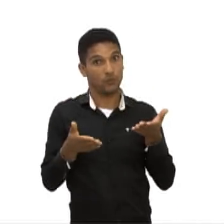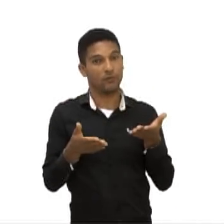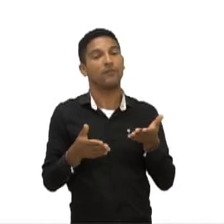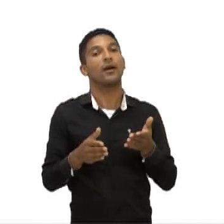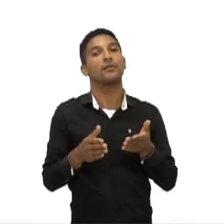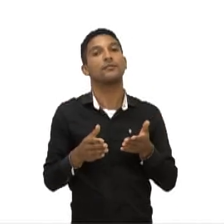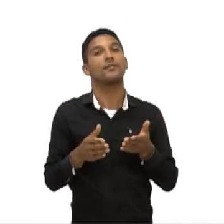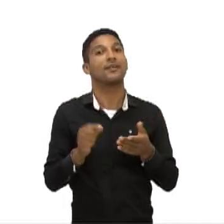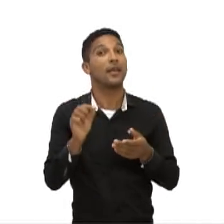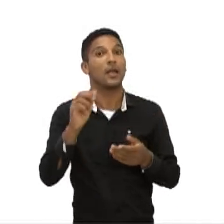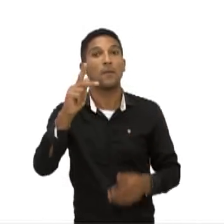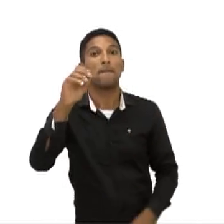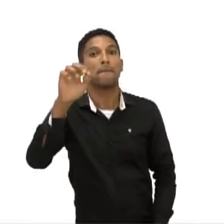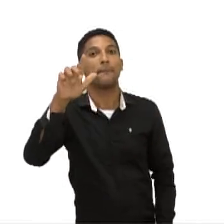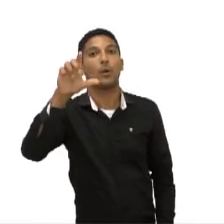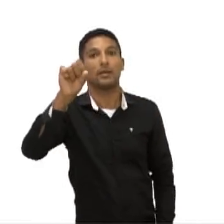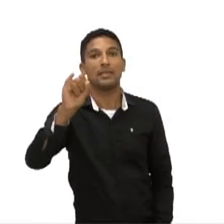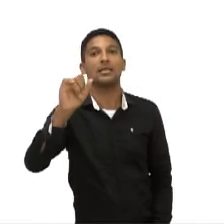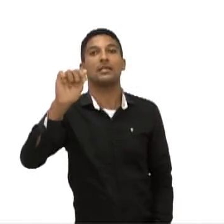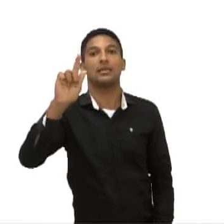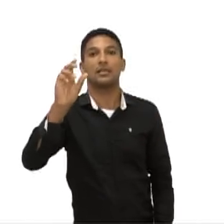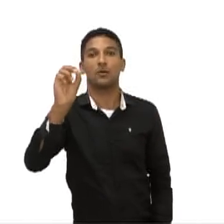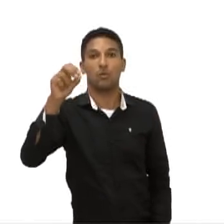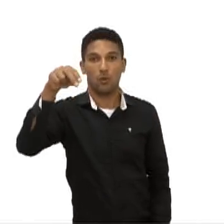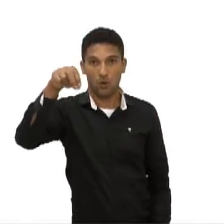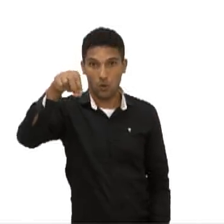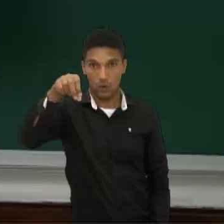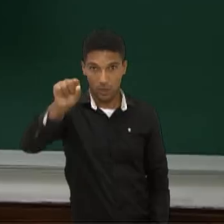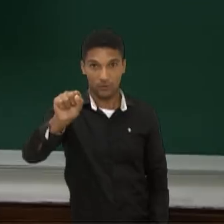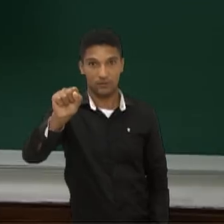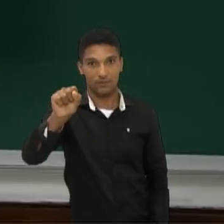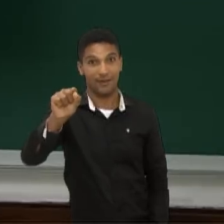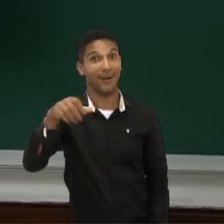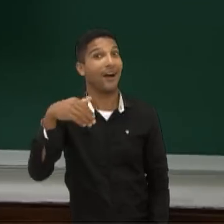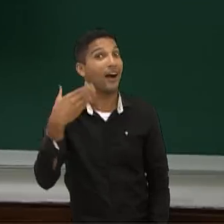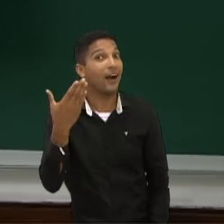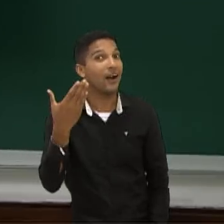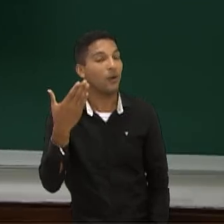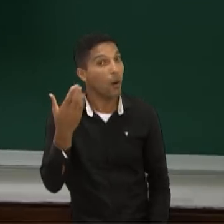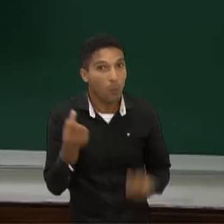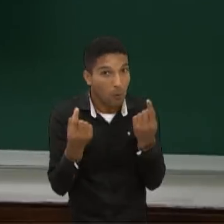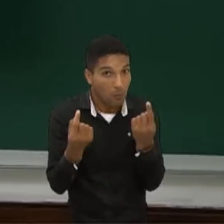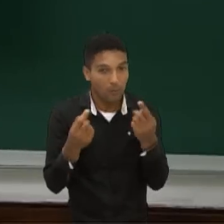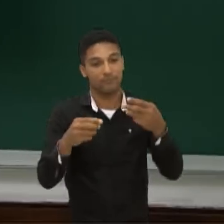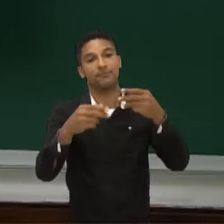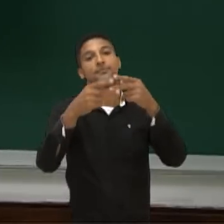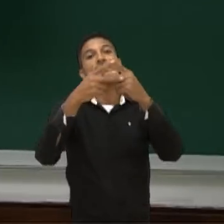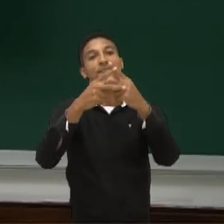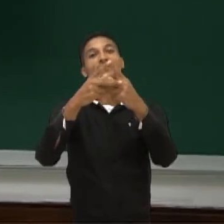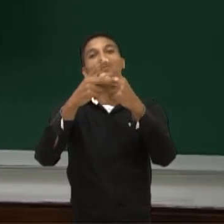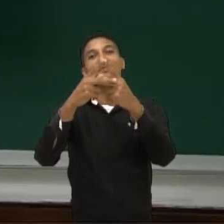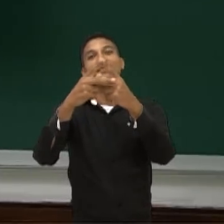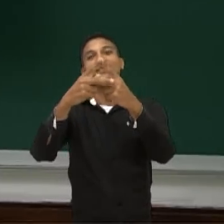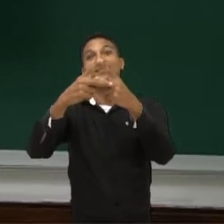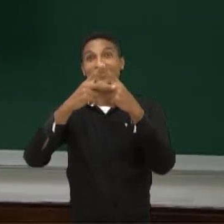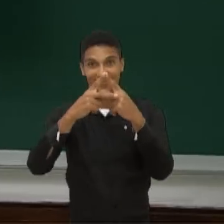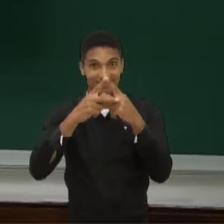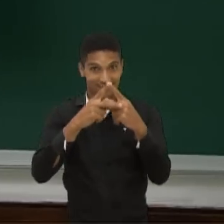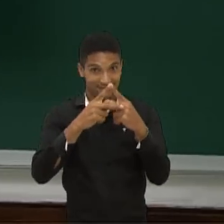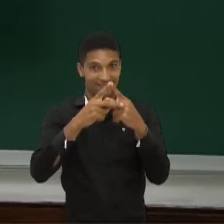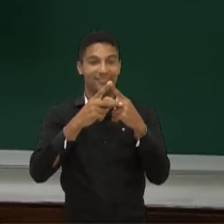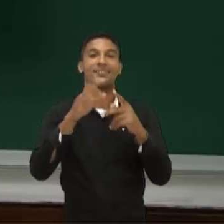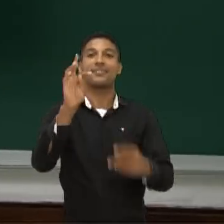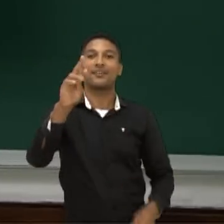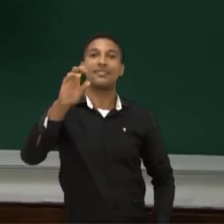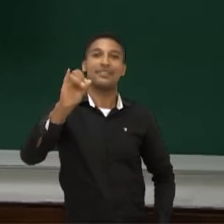polígono, mas esse polígono tem um nome que a gente sempre fala, né? Que são os triângulos, tá bom? Então, para discutir